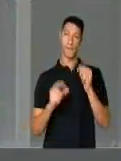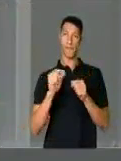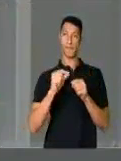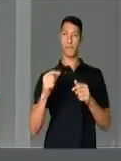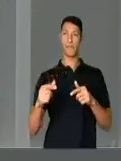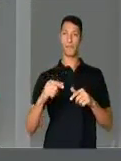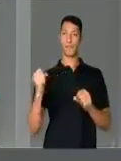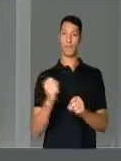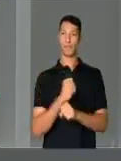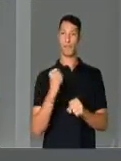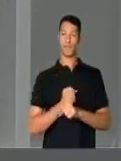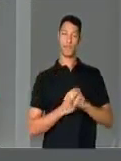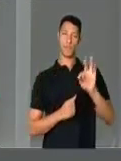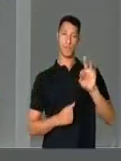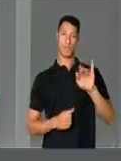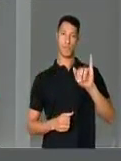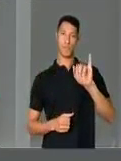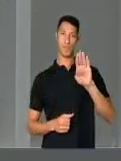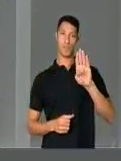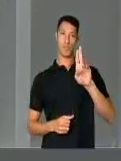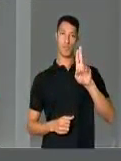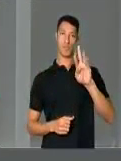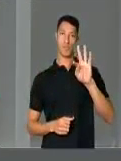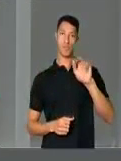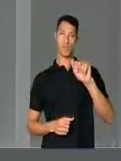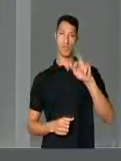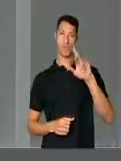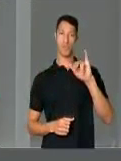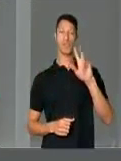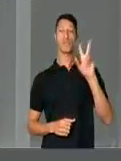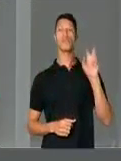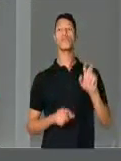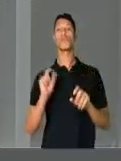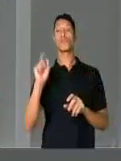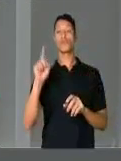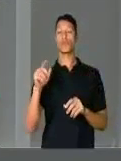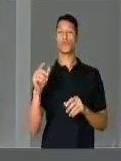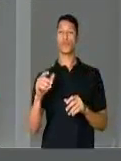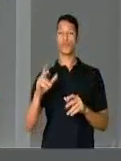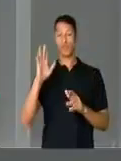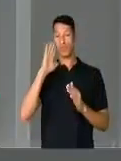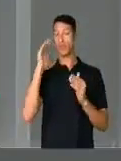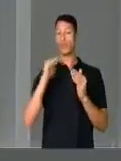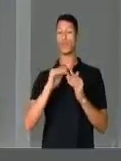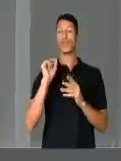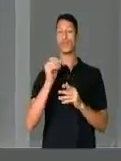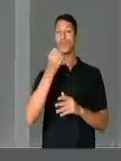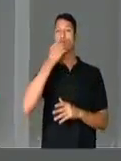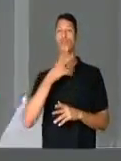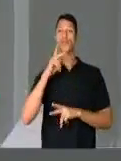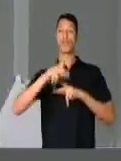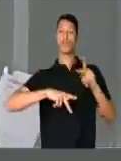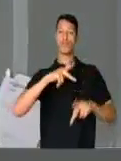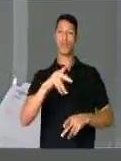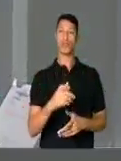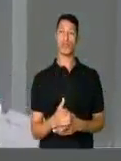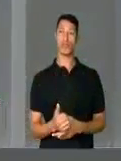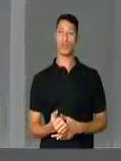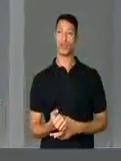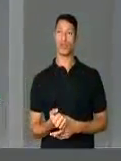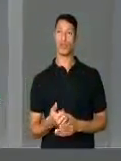para fazer a reforma tributária, que interessa ao país, naquilo que for consensual e que for bom para o